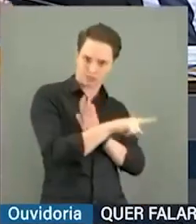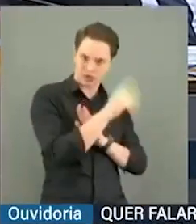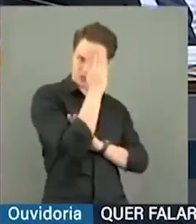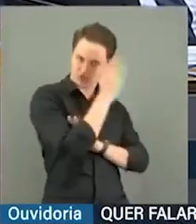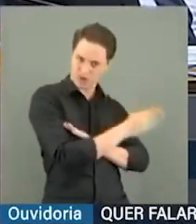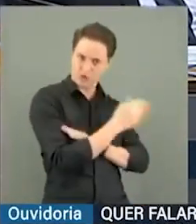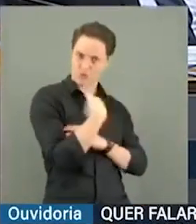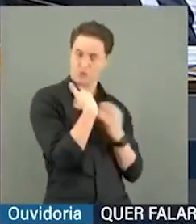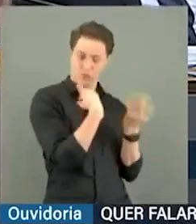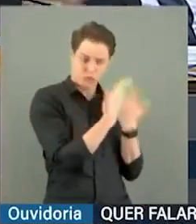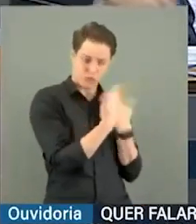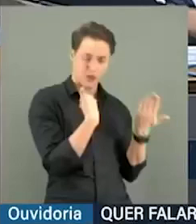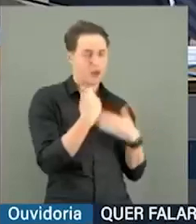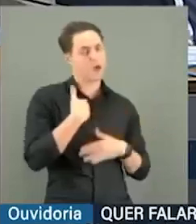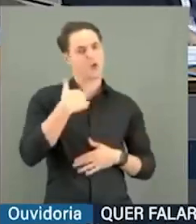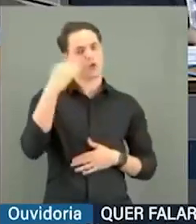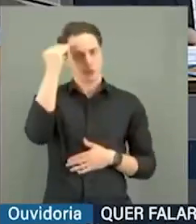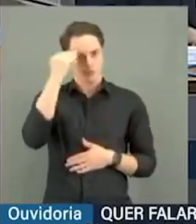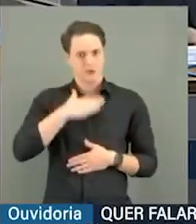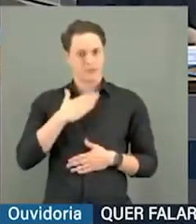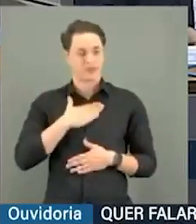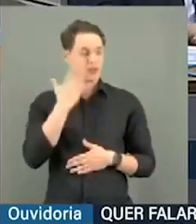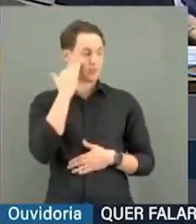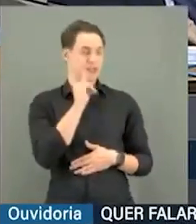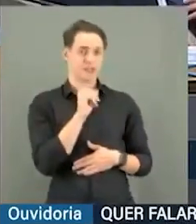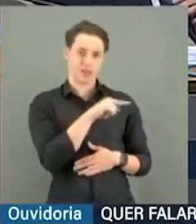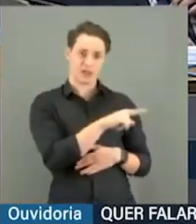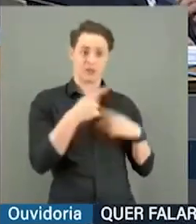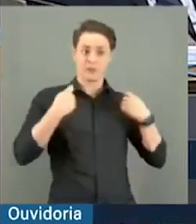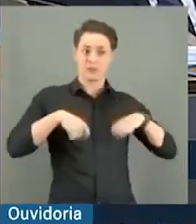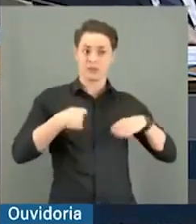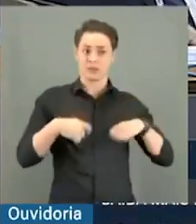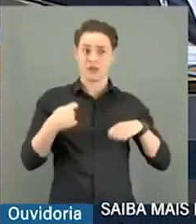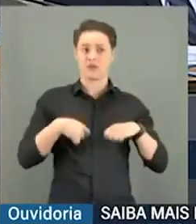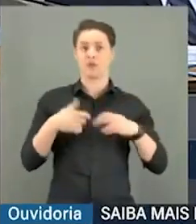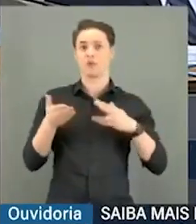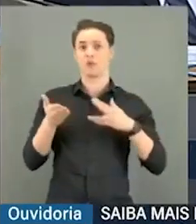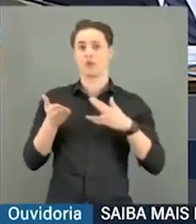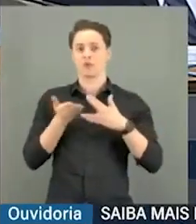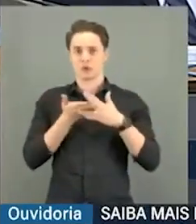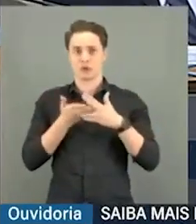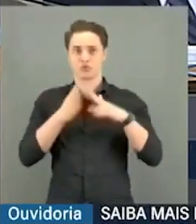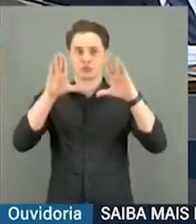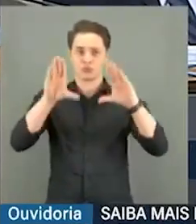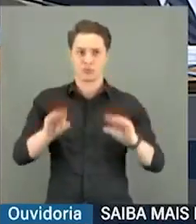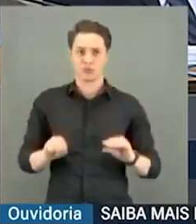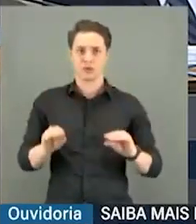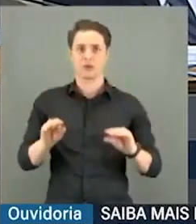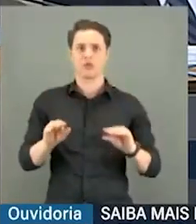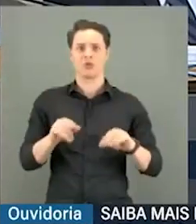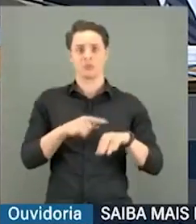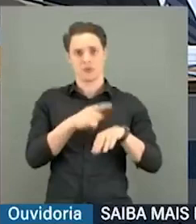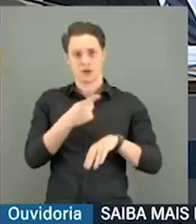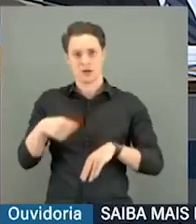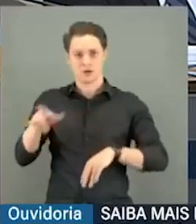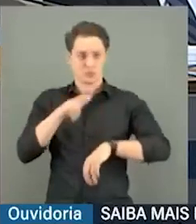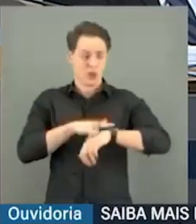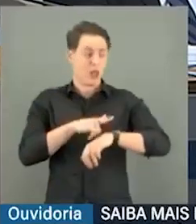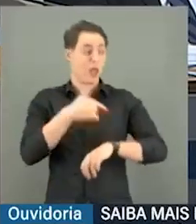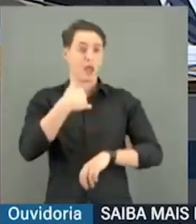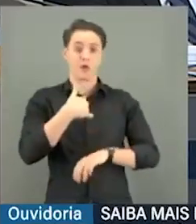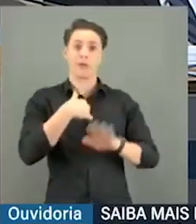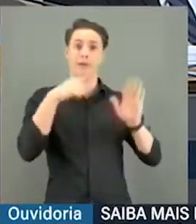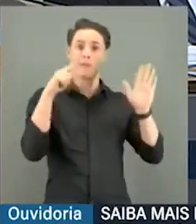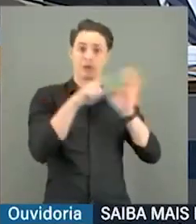que abordou o general para saber se ele necessitava de suspender a sessão por alguns minutos pelo toalete. Fui eu que